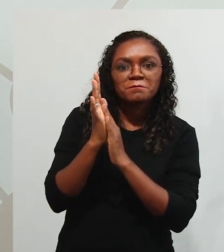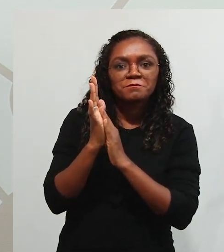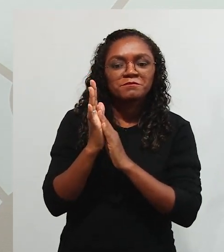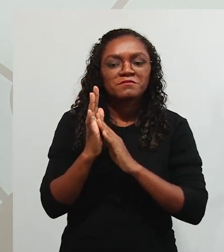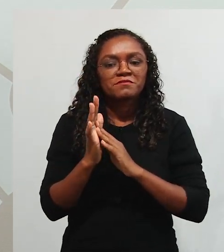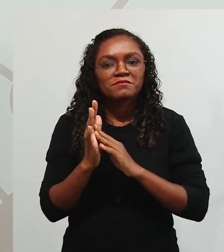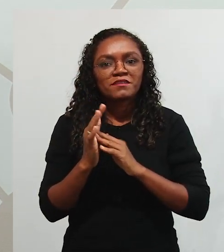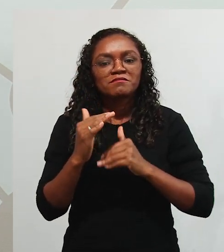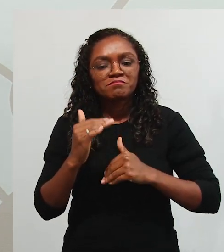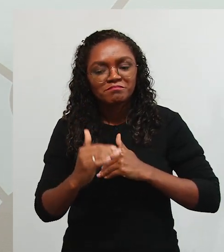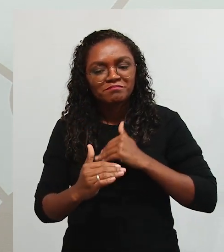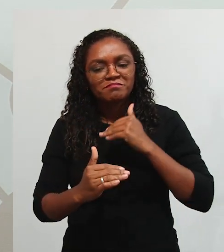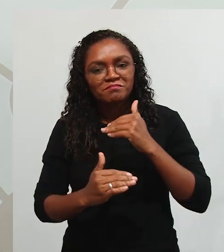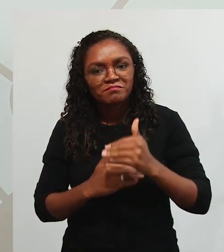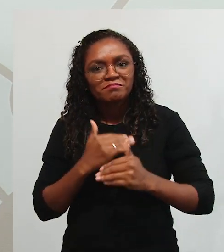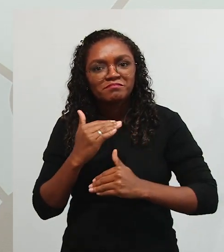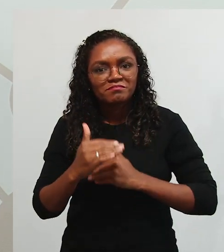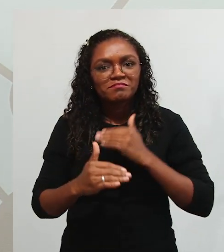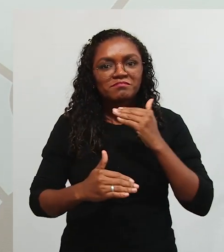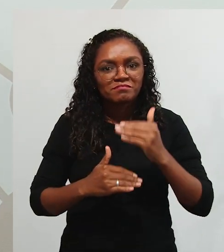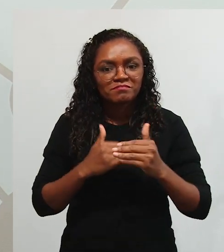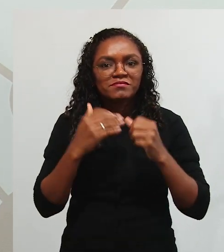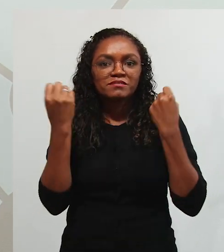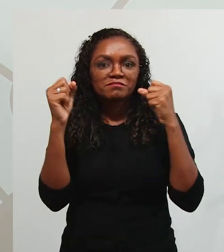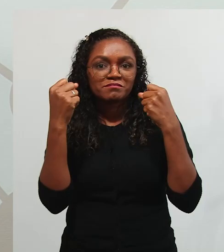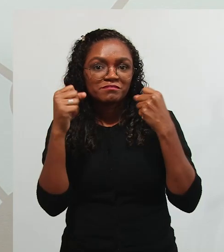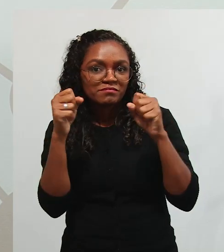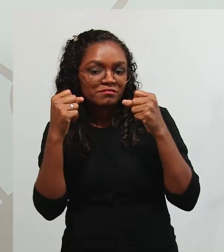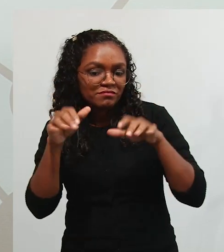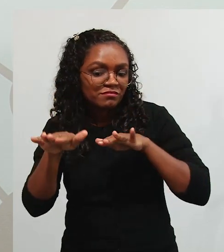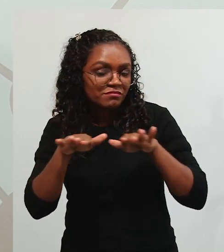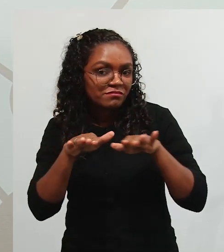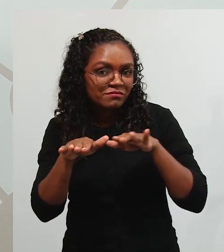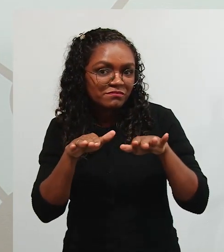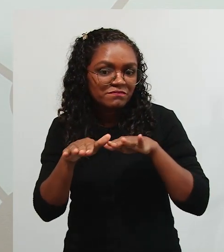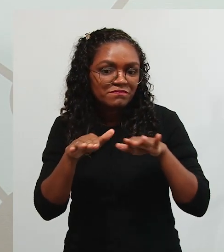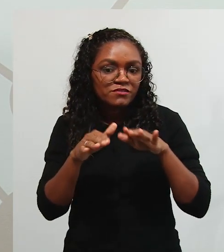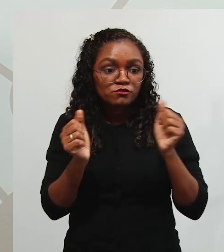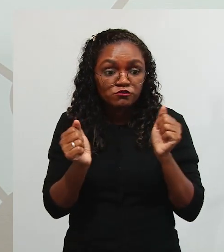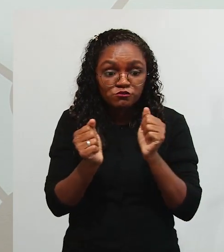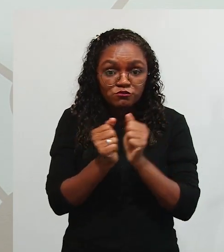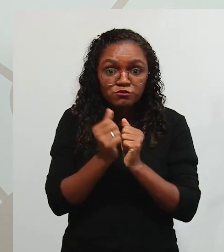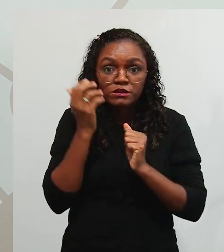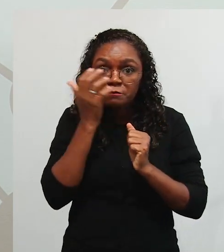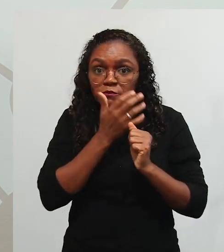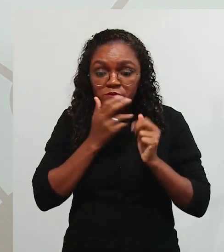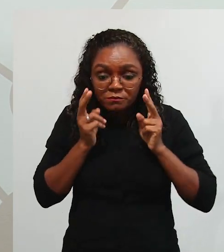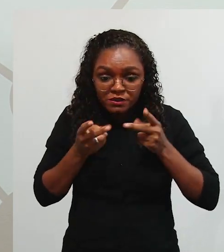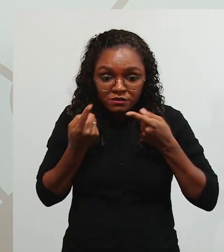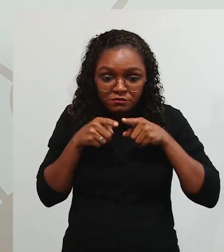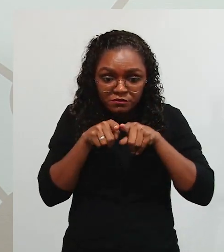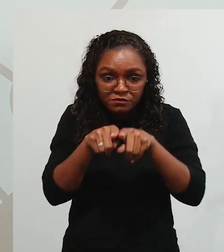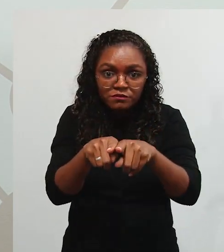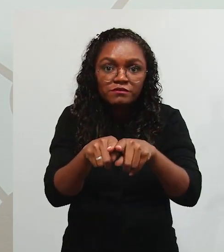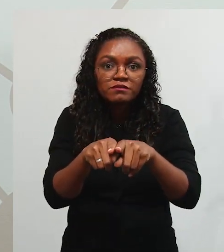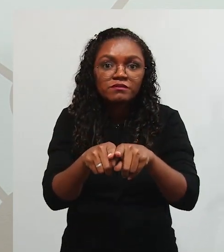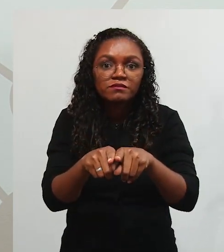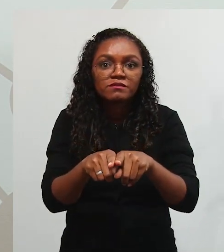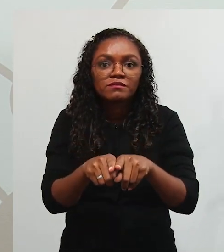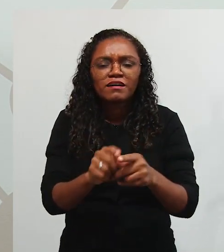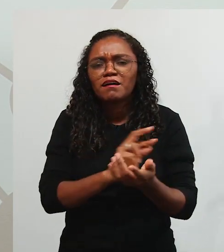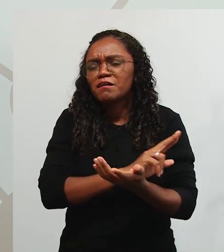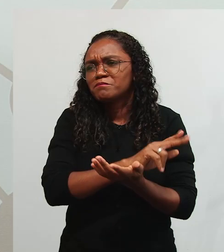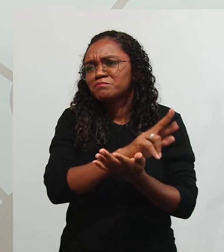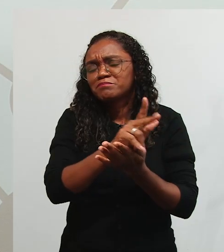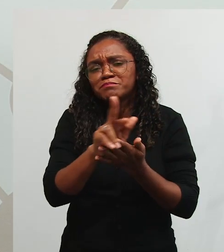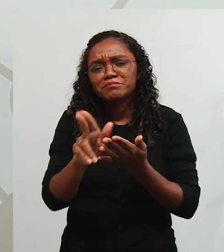Então vai desenvolvendo a coordenação juntamente com o ritmo, né? Então, enfim, tem uma infinidade.